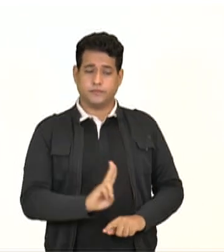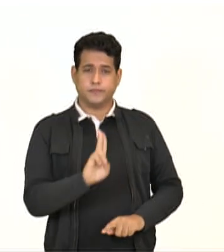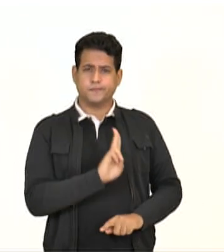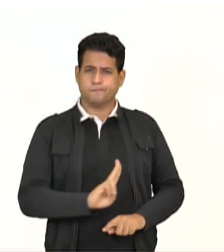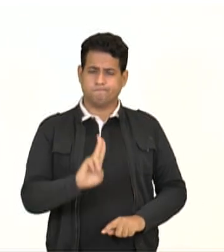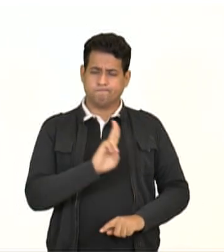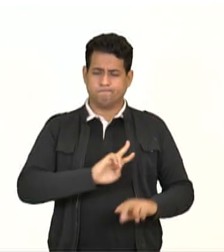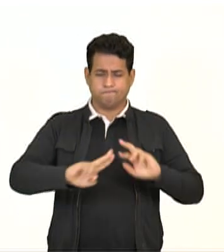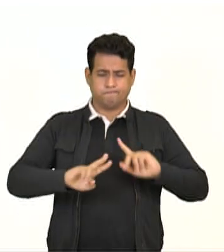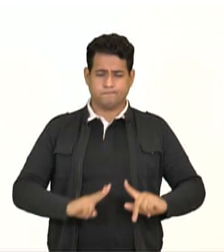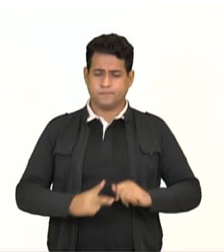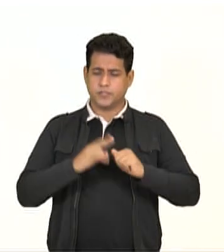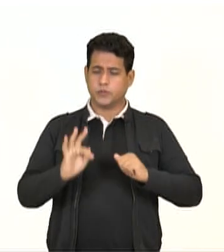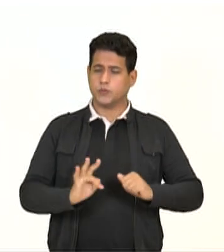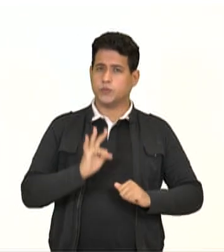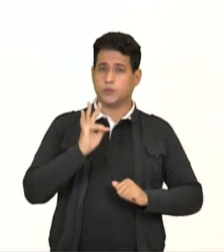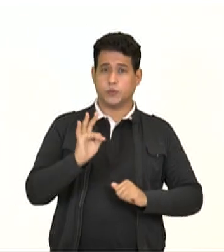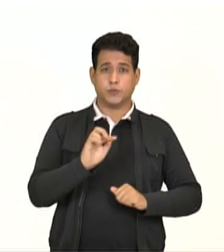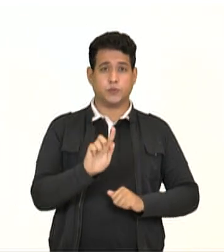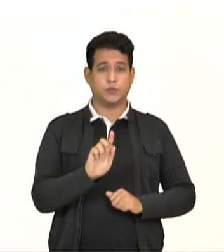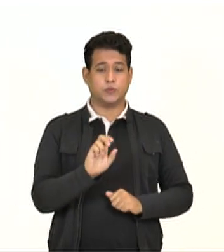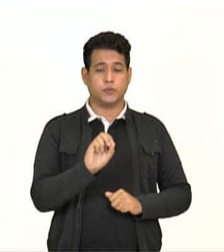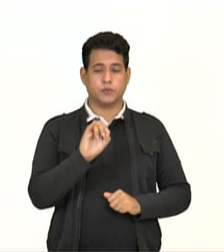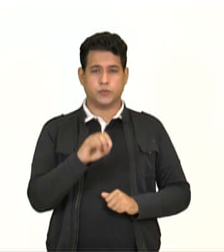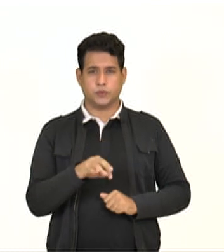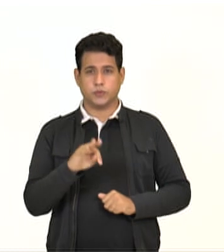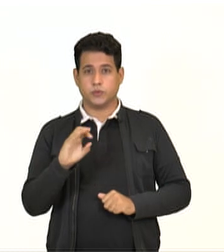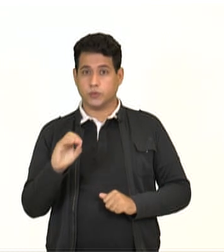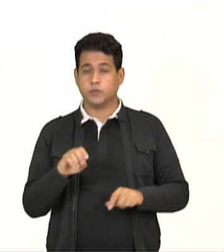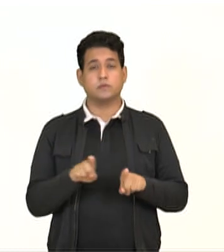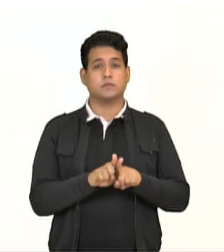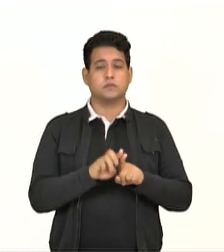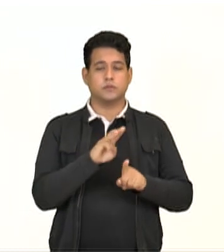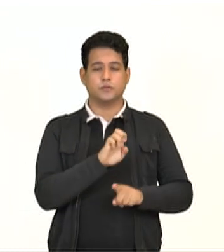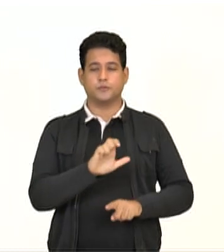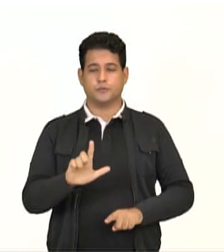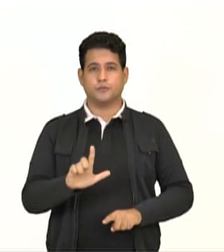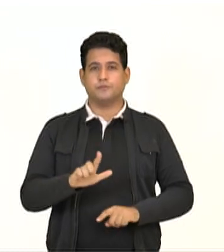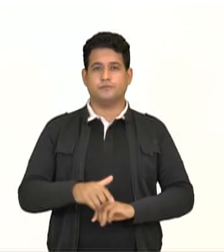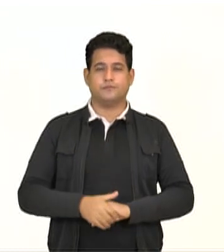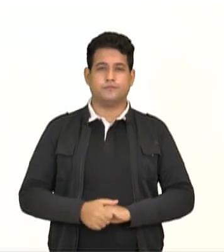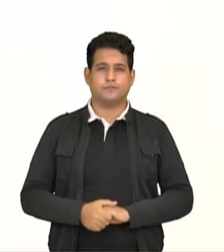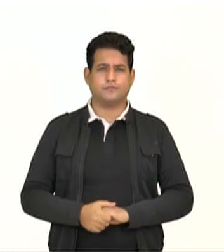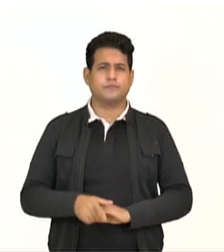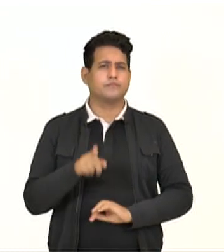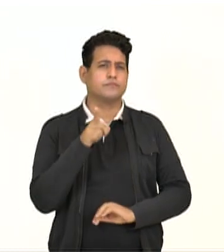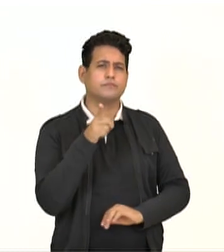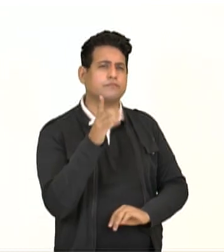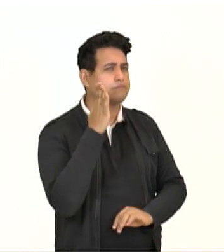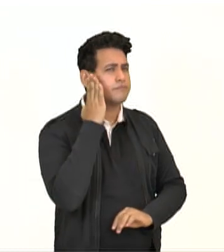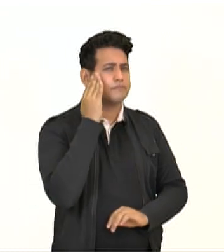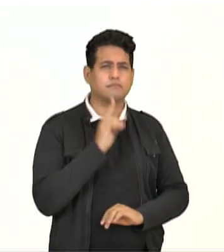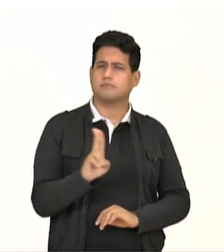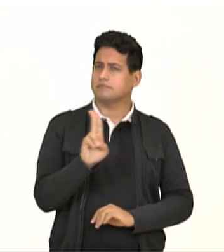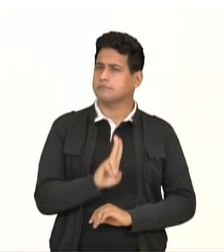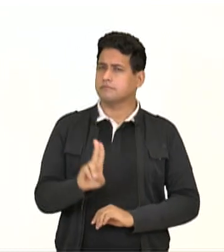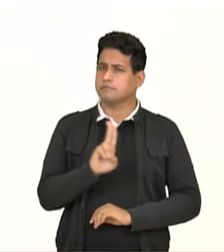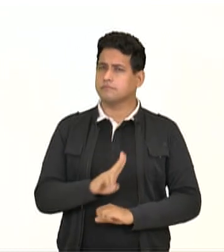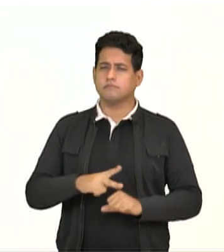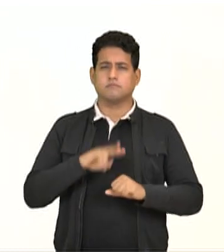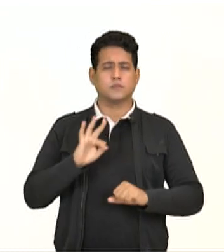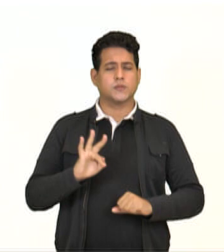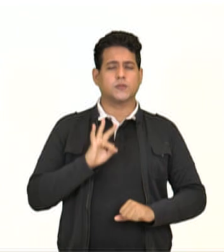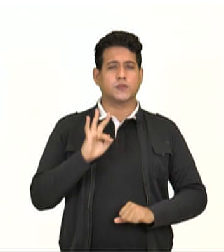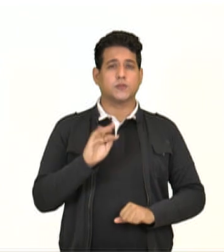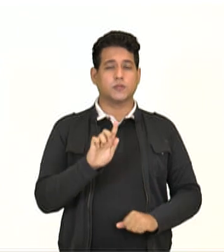das formas verbais de futuro going to e will. Você sabe utilizar as formas verbais do